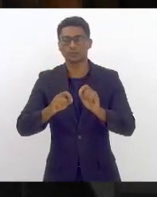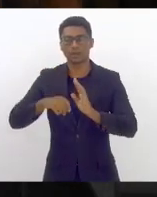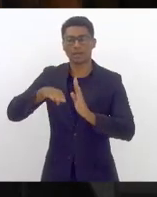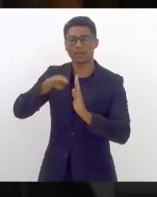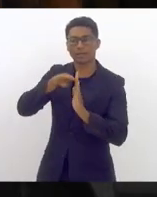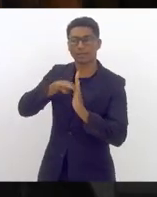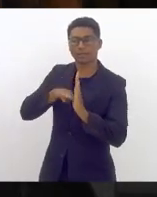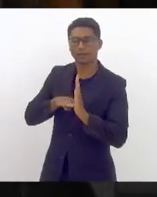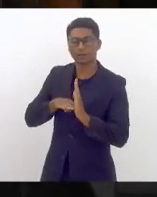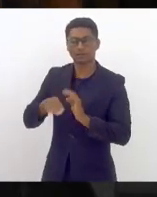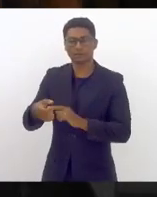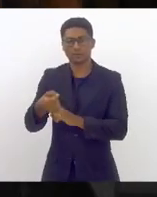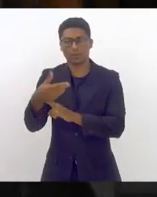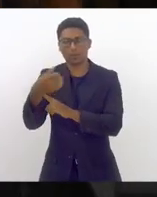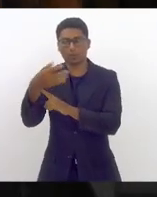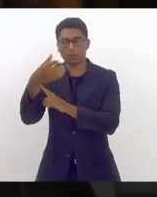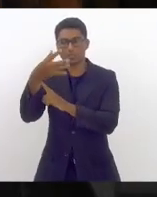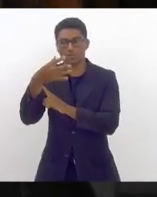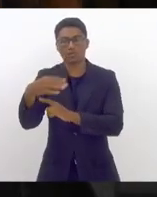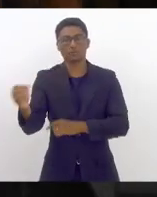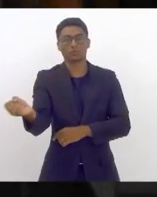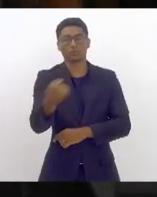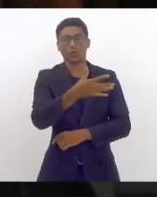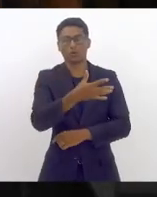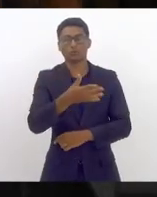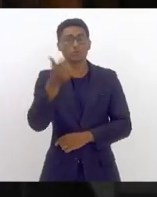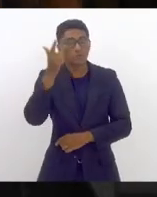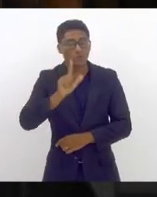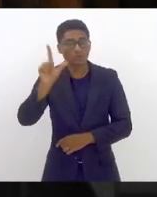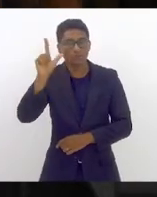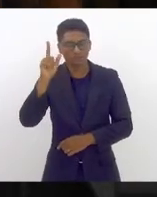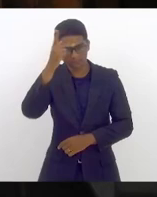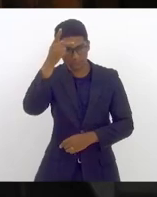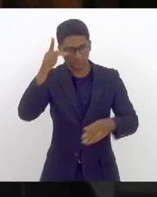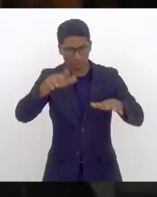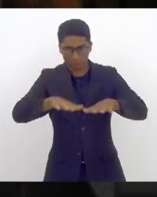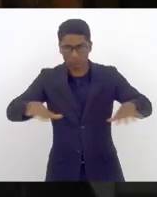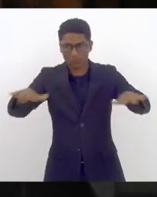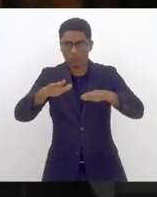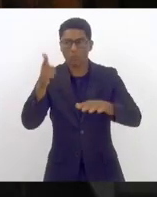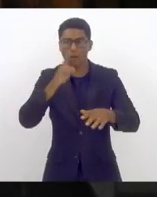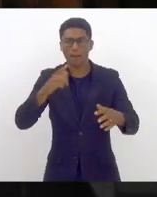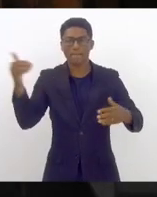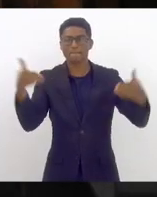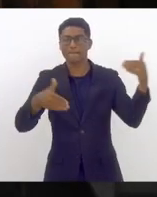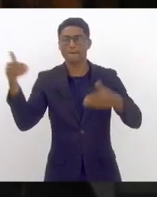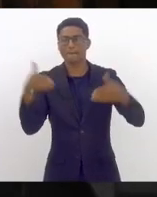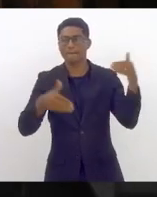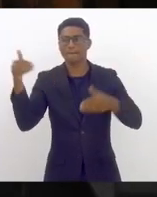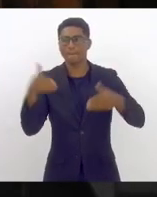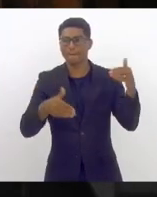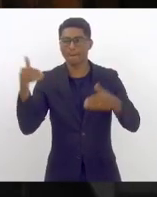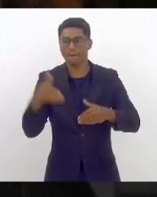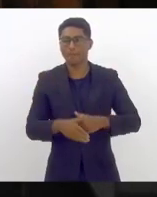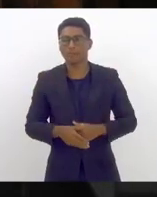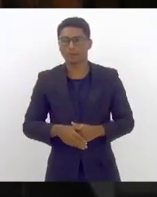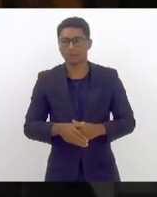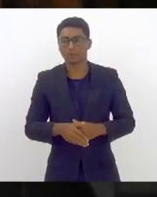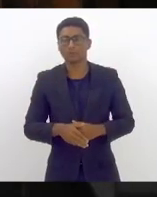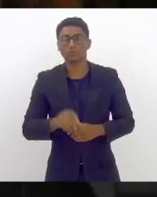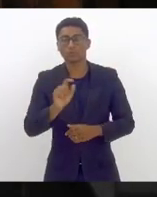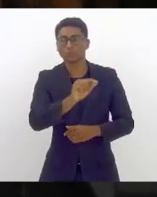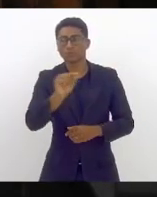de tecnologia, que as pessoas, que o cidadão participe da vida do Parlamento, propondo